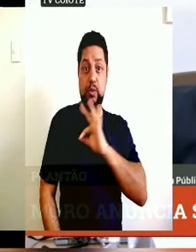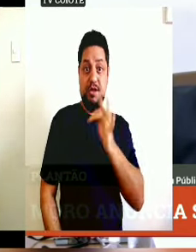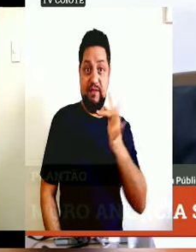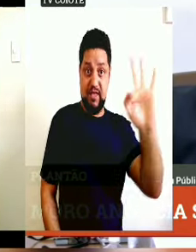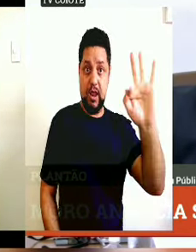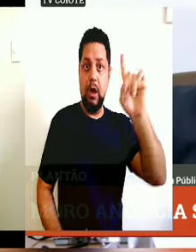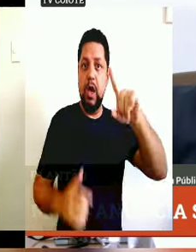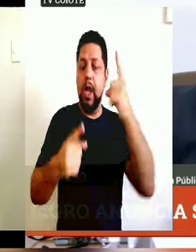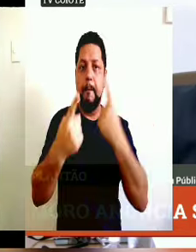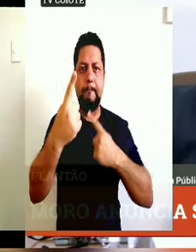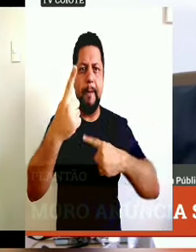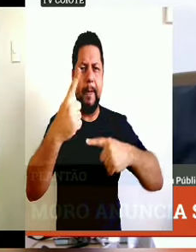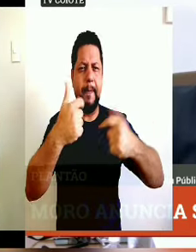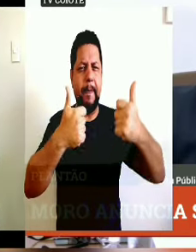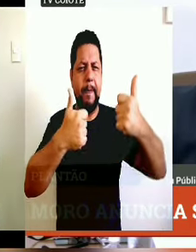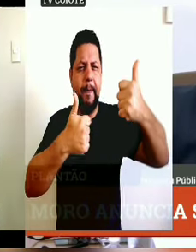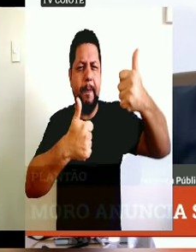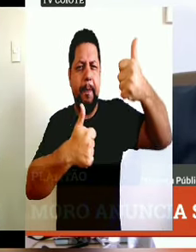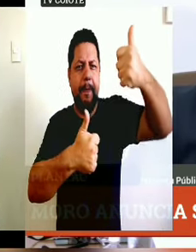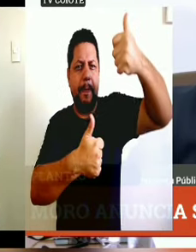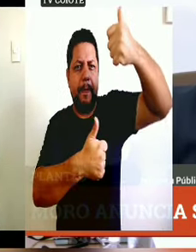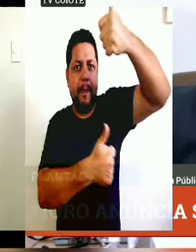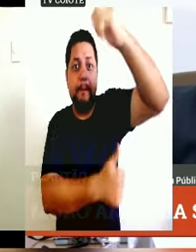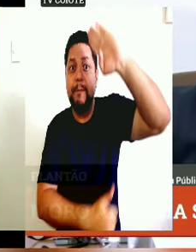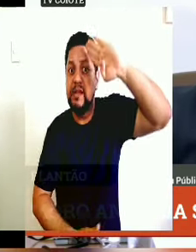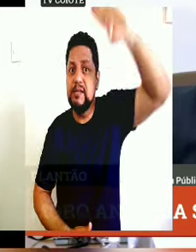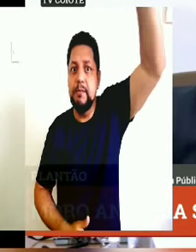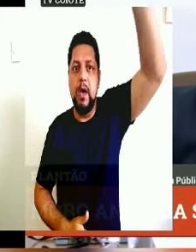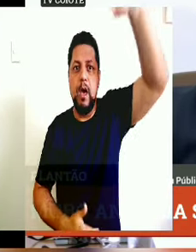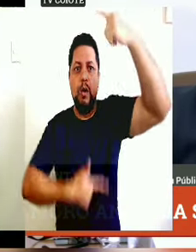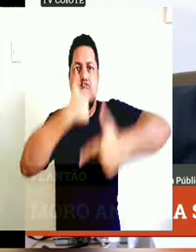a direção geral da Polícia Federal.